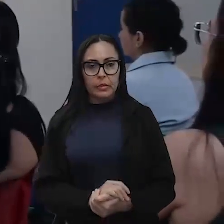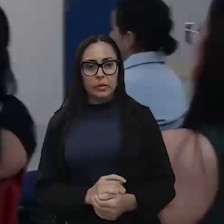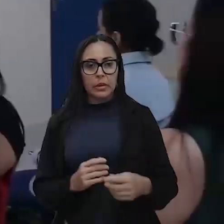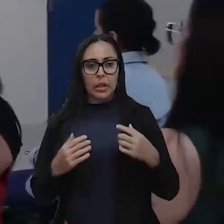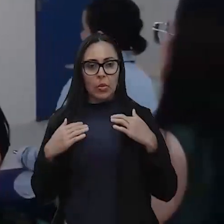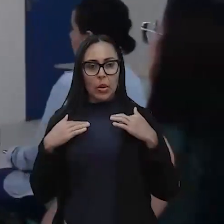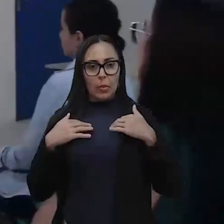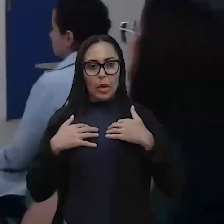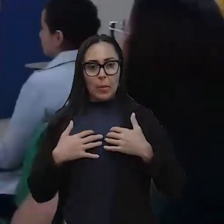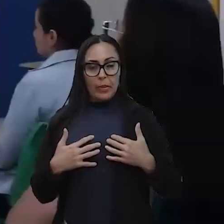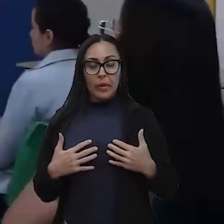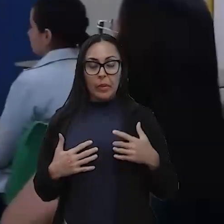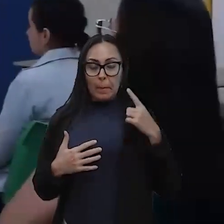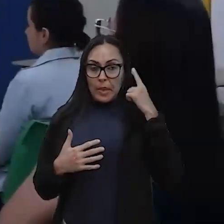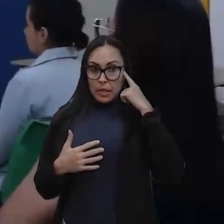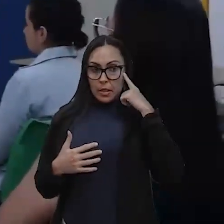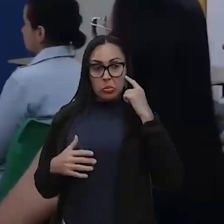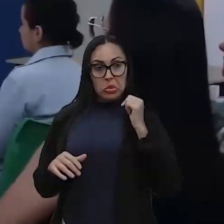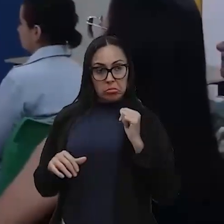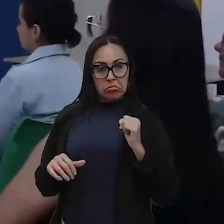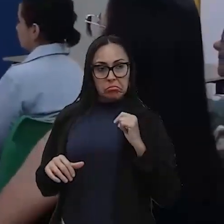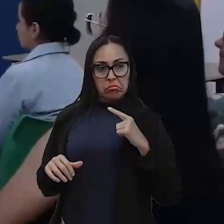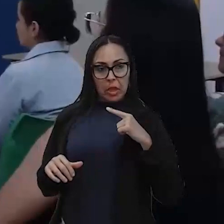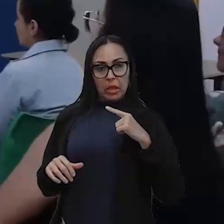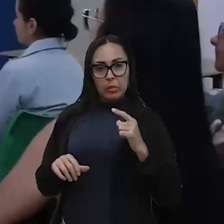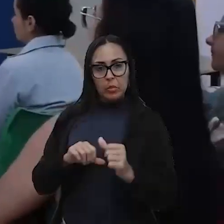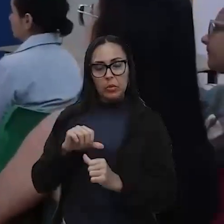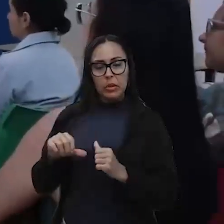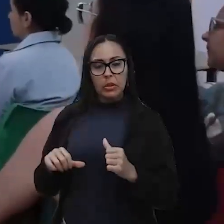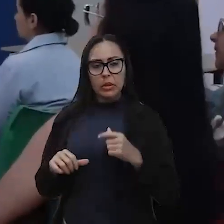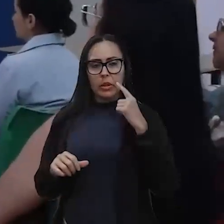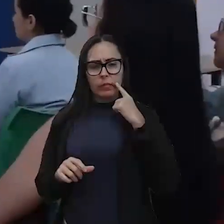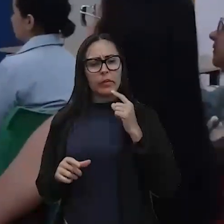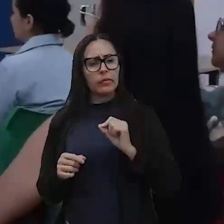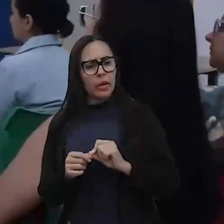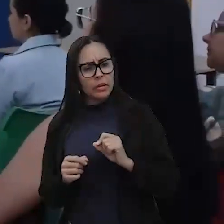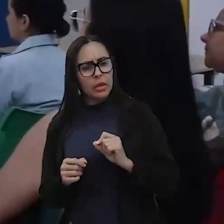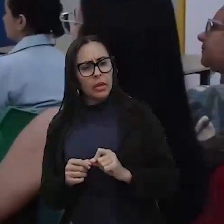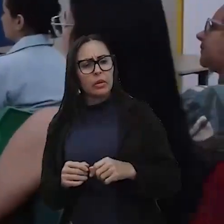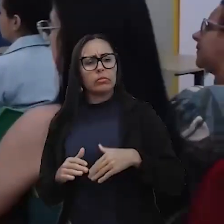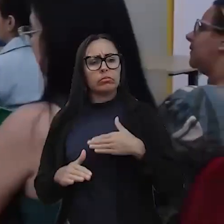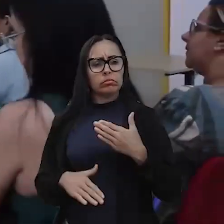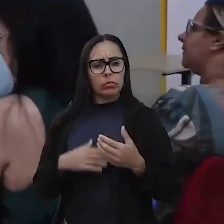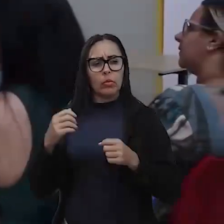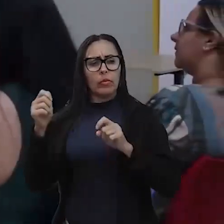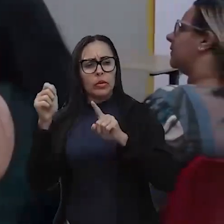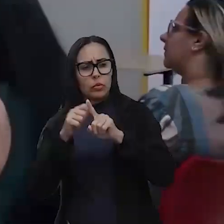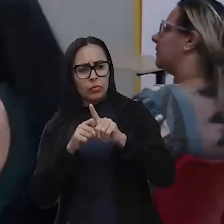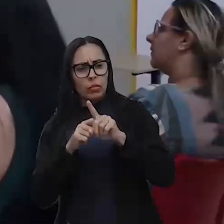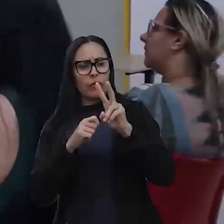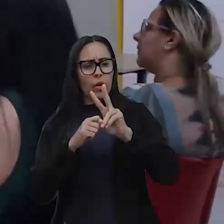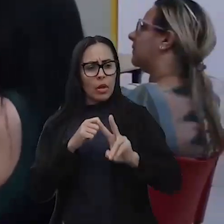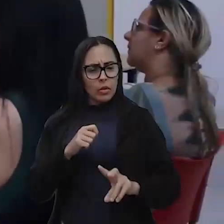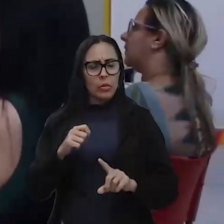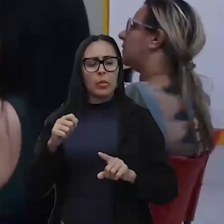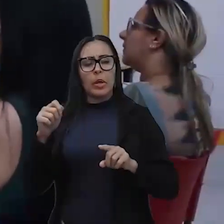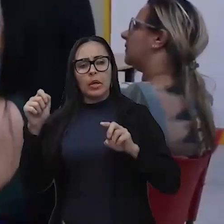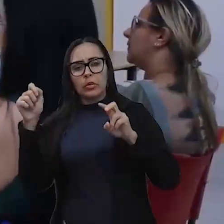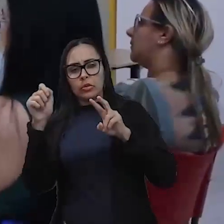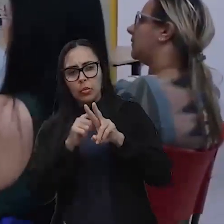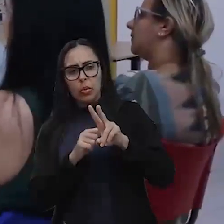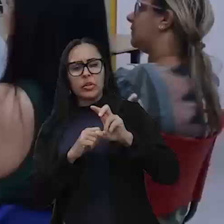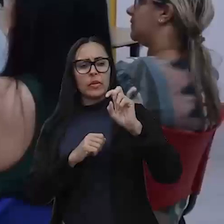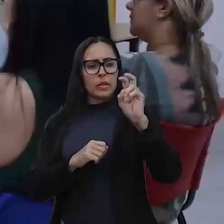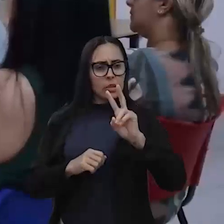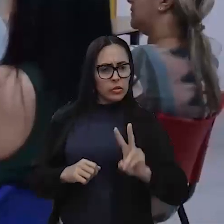alteração. Então é assim, vai fazendo, uma vez no mês, 2 vezes no mês, você vai lá e vai fazendo a avaliação da tua